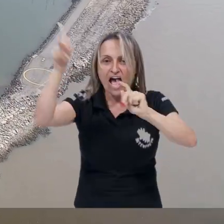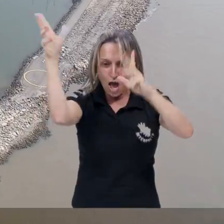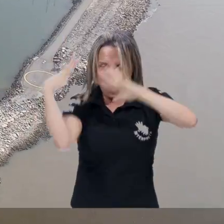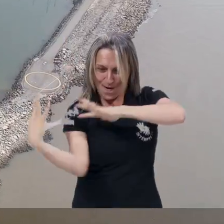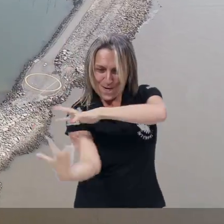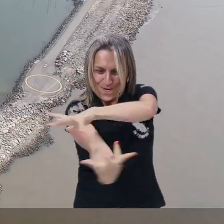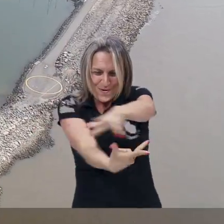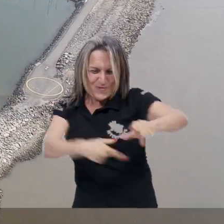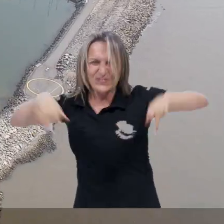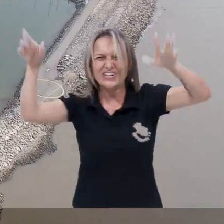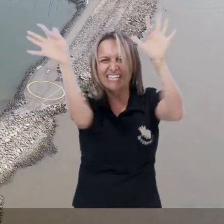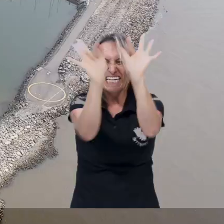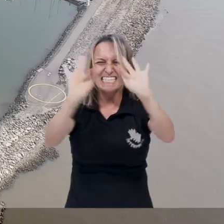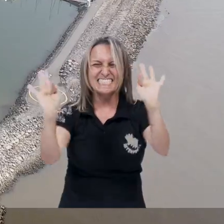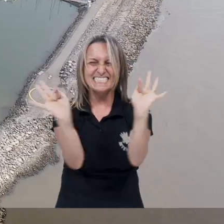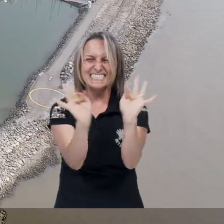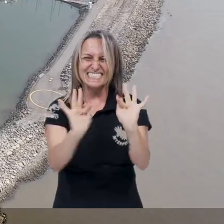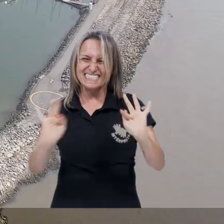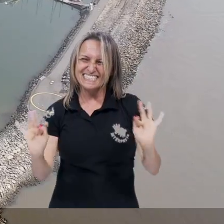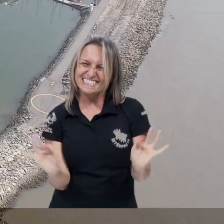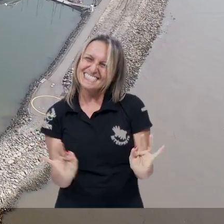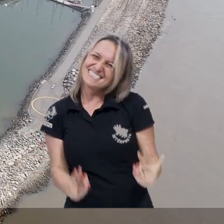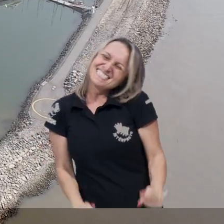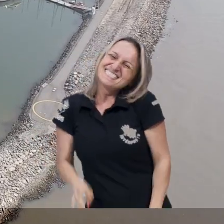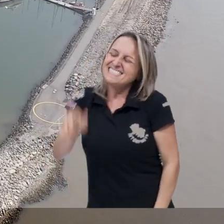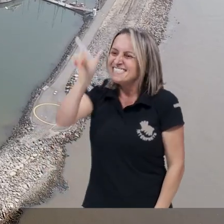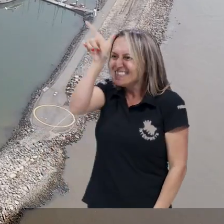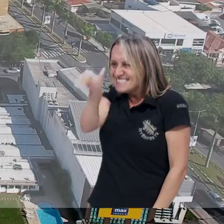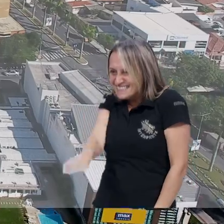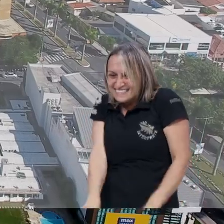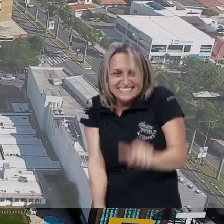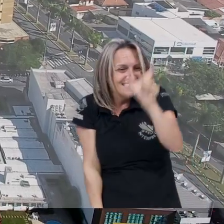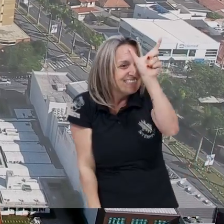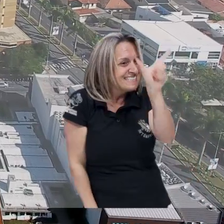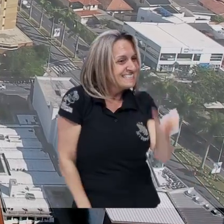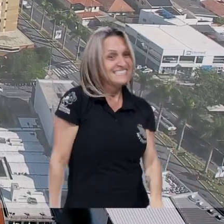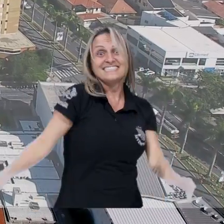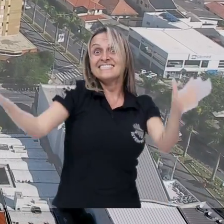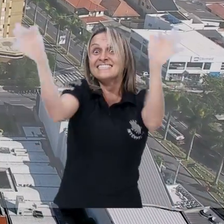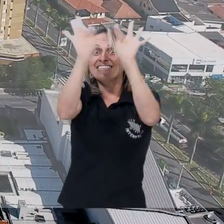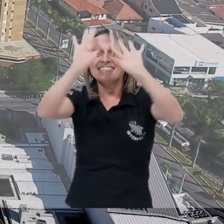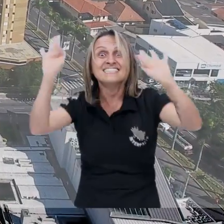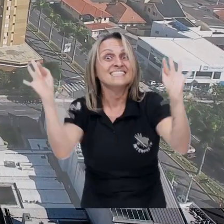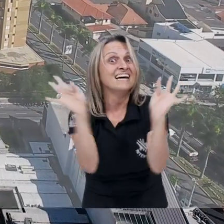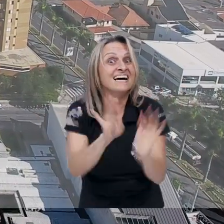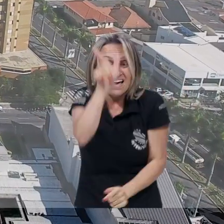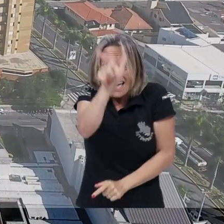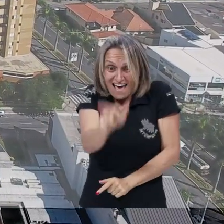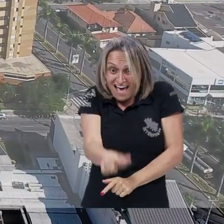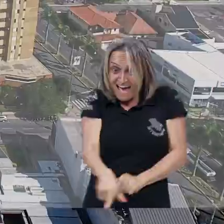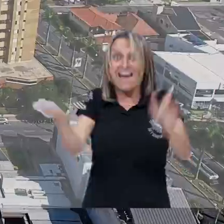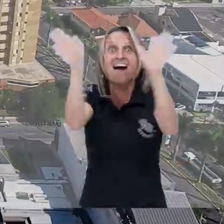terra inteira feliz A inteira